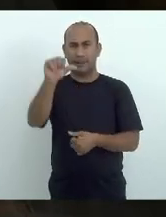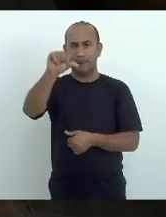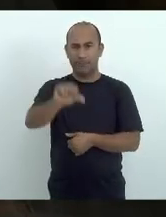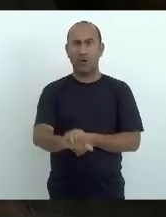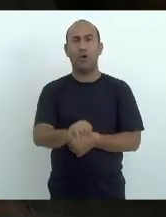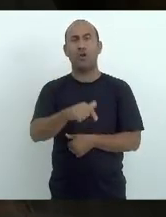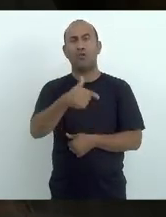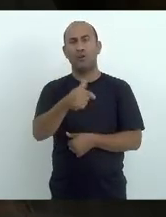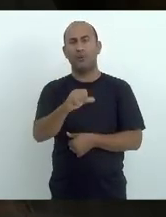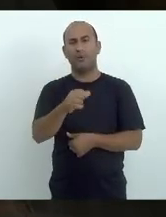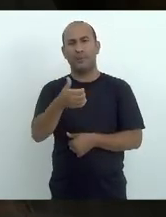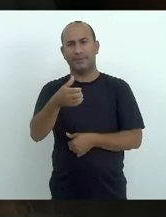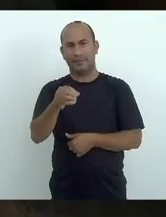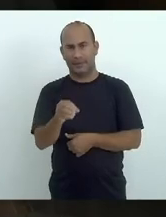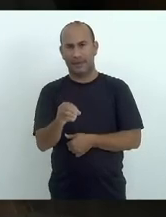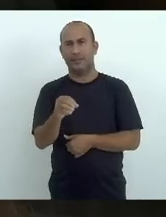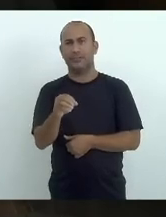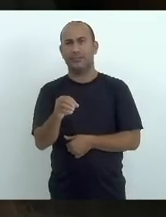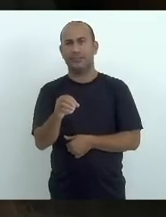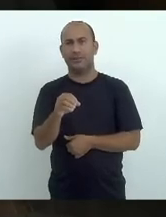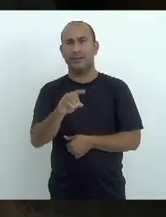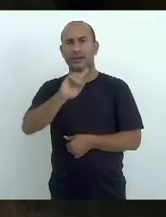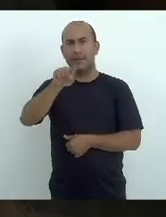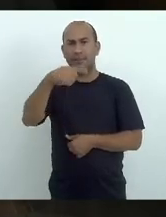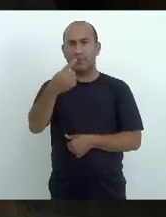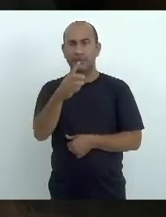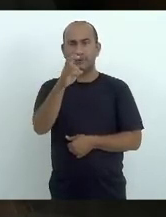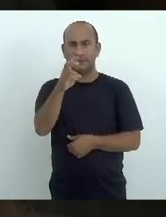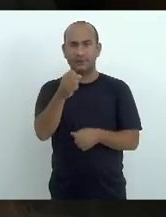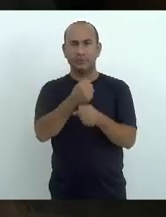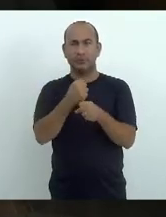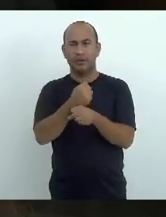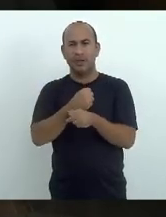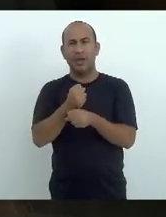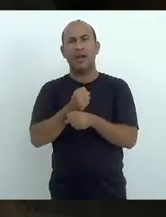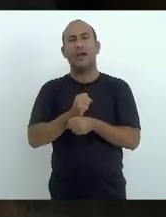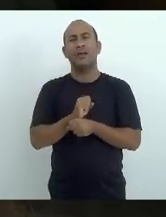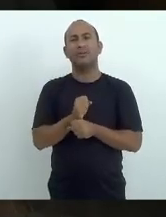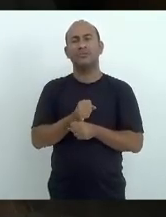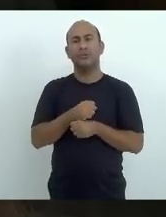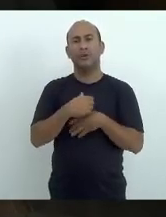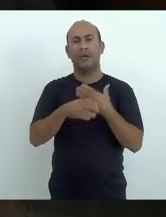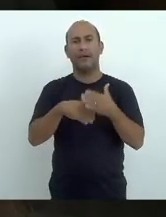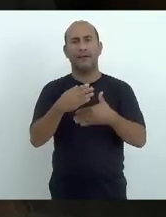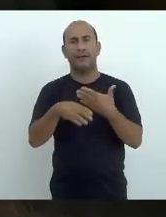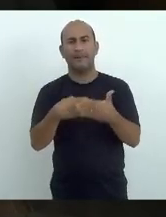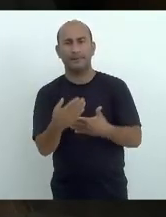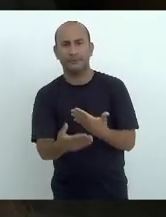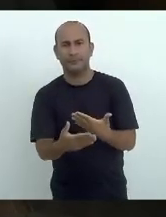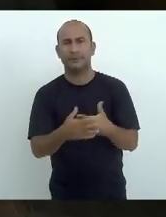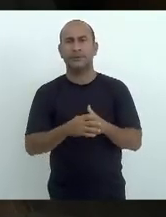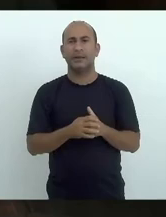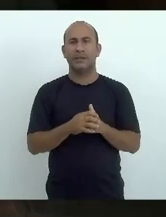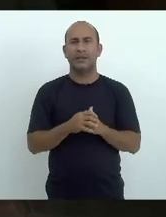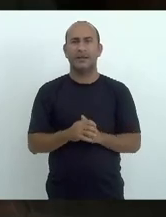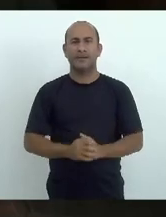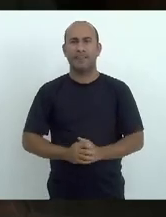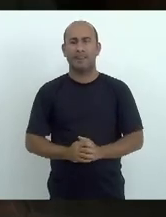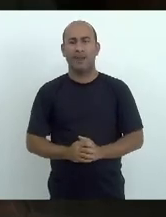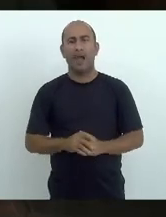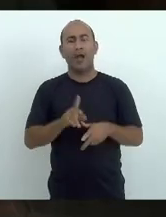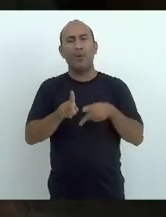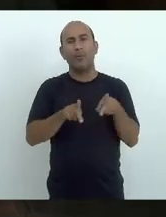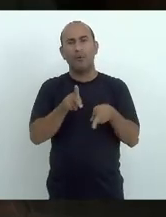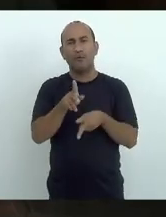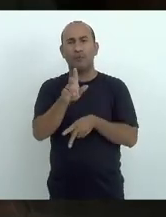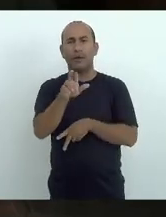2010. Era pior, depois de 5 anos seguindo a cartilha da Troika. E aí, o povo